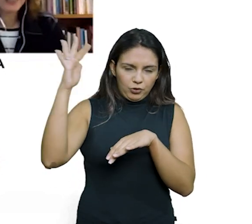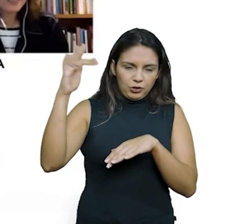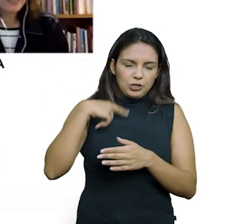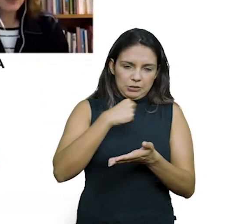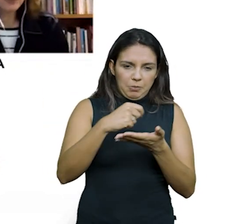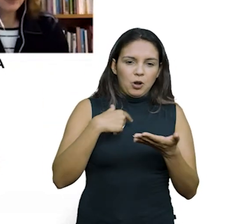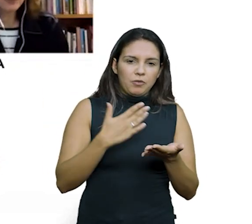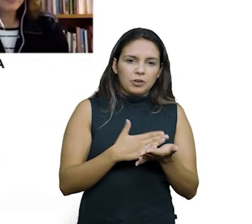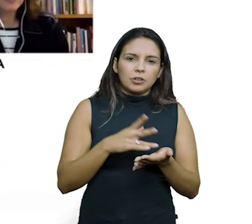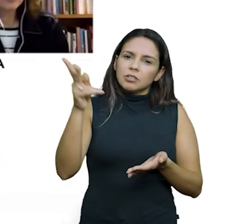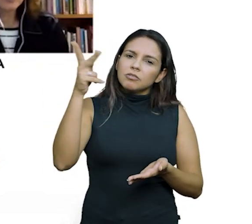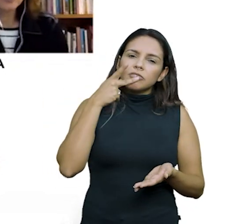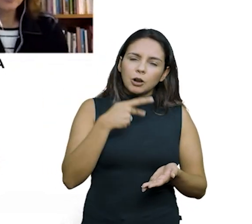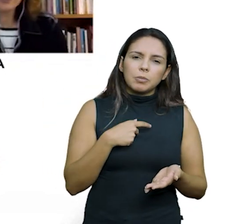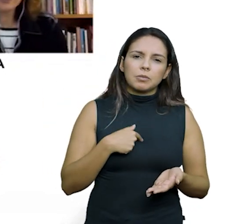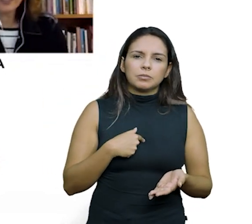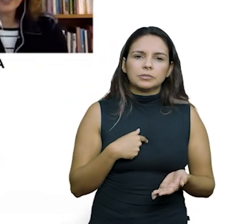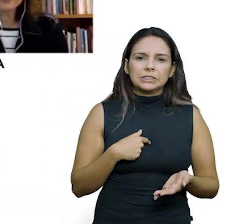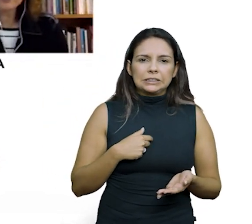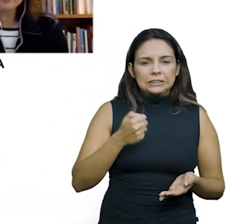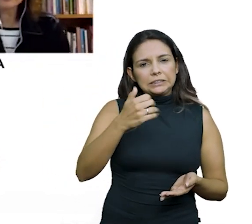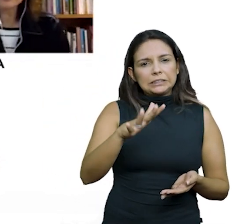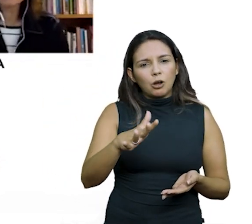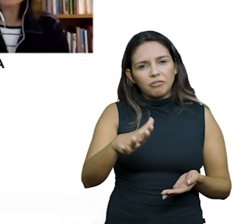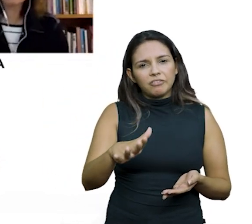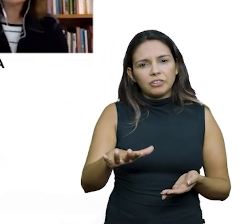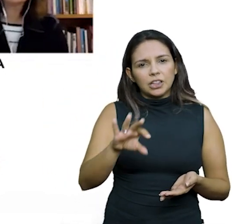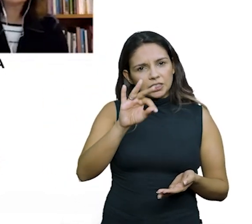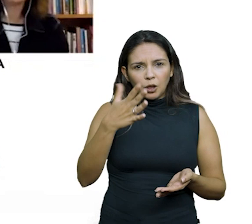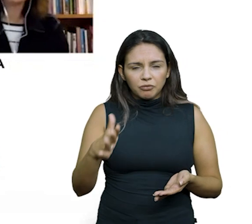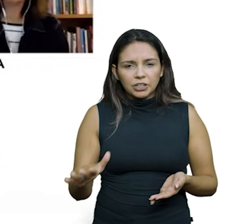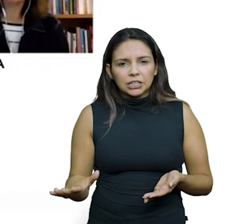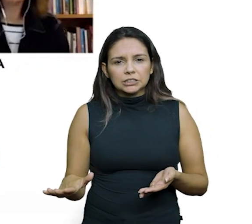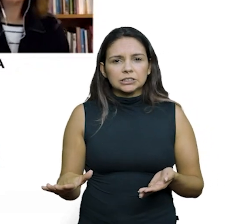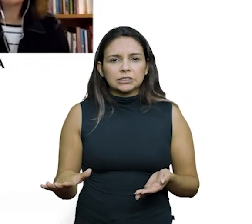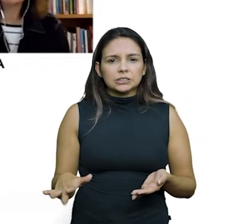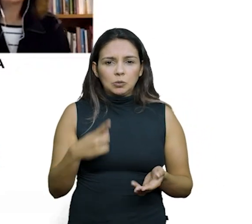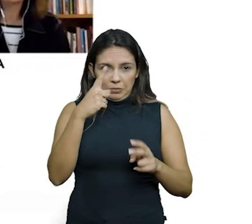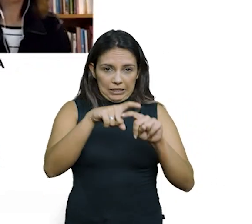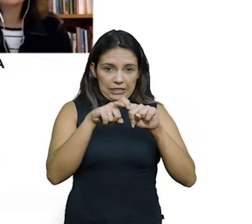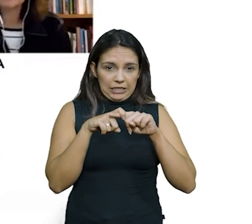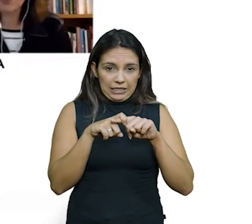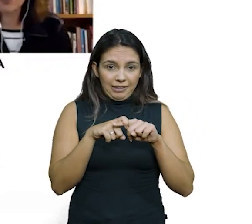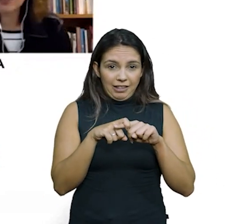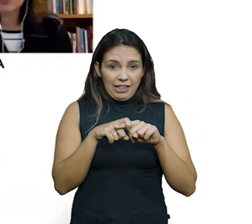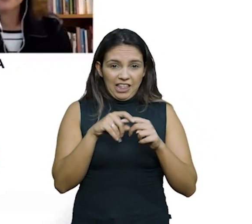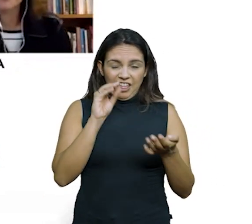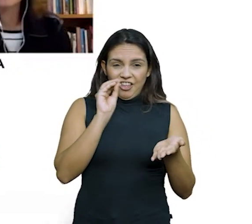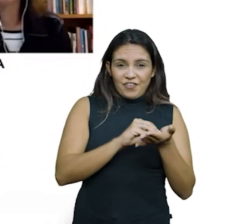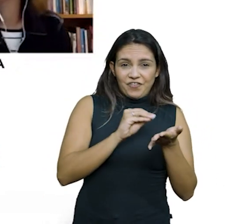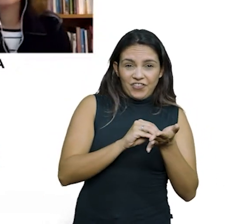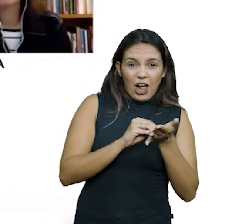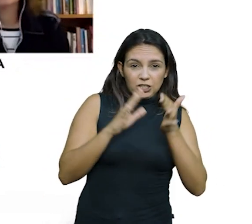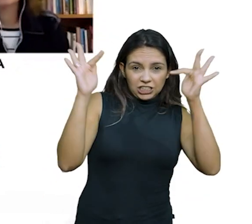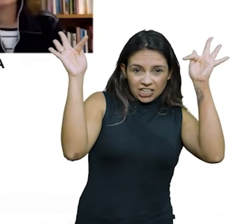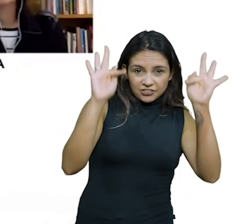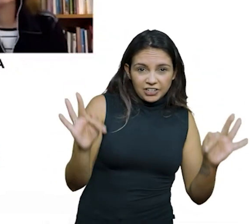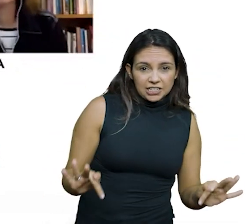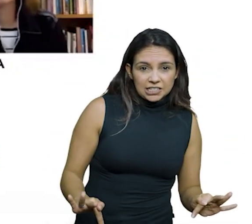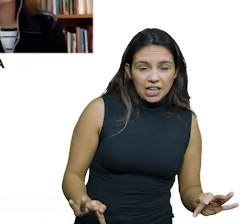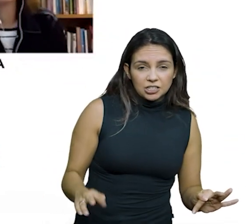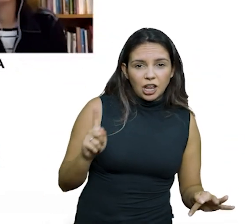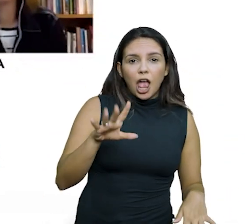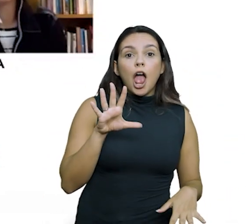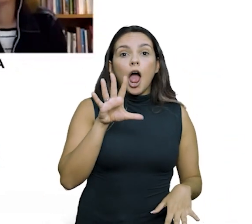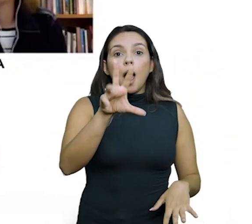eu fui escrever meu livro, e ele fala isso, que talvez uma das grandes causas da infelicidade hoje seja